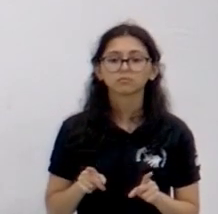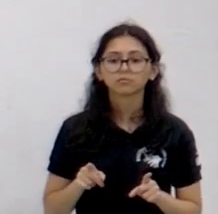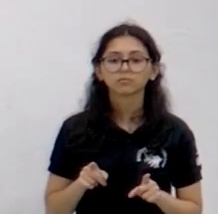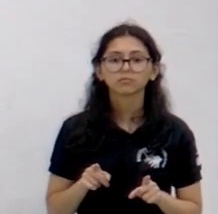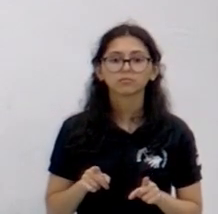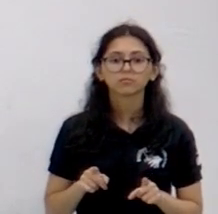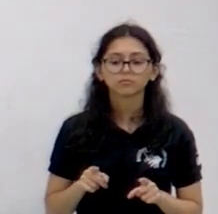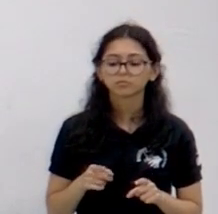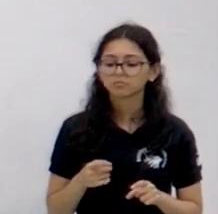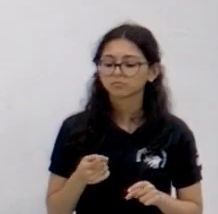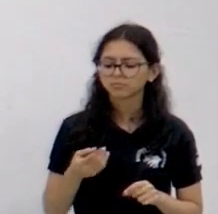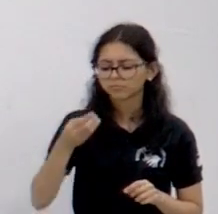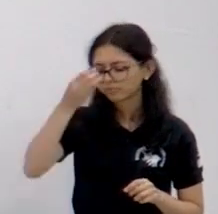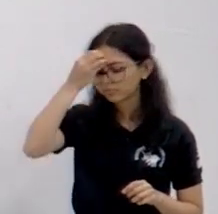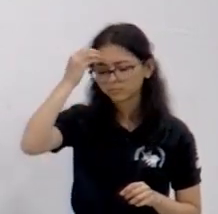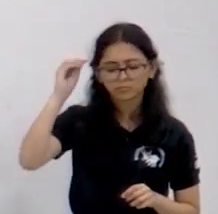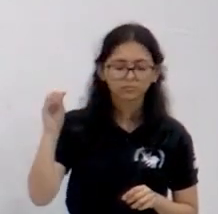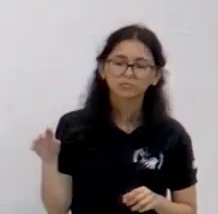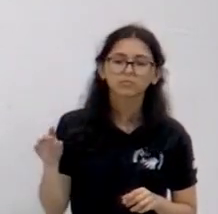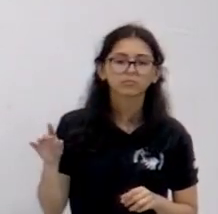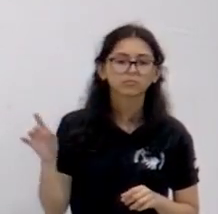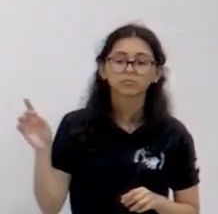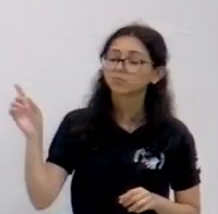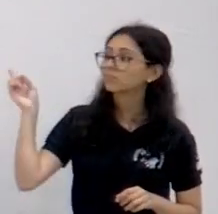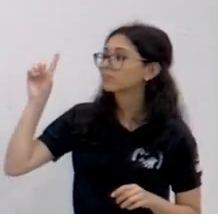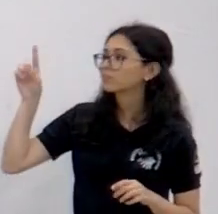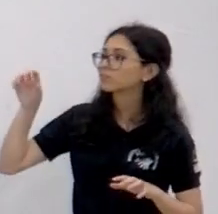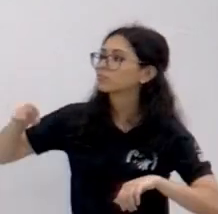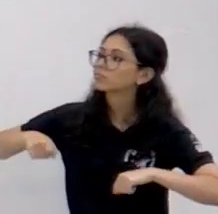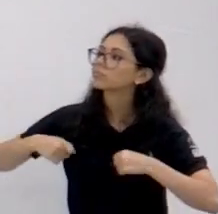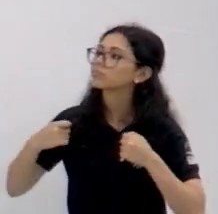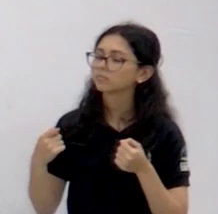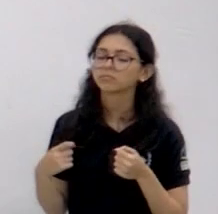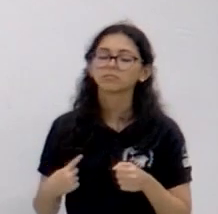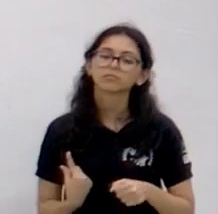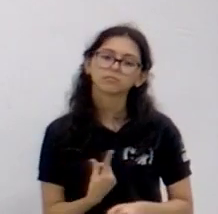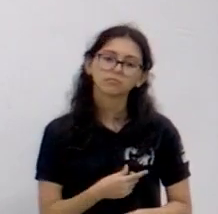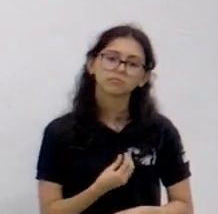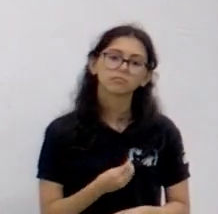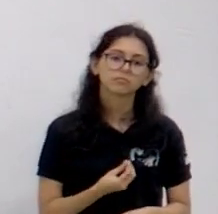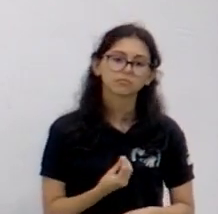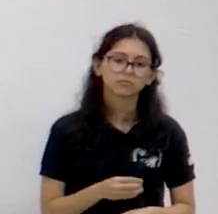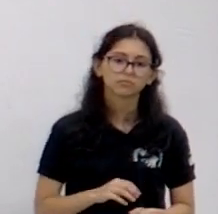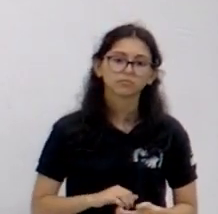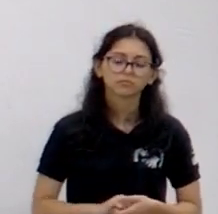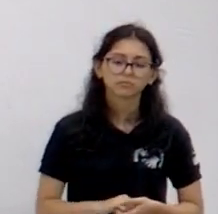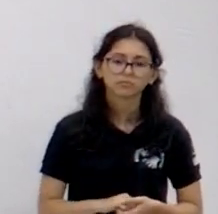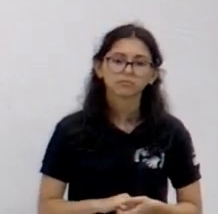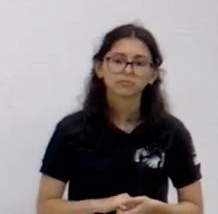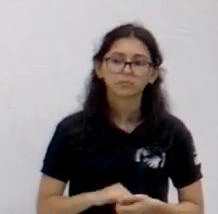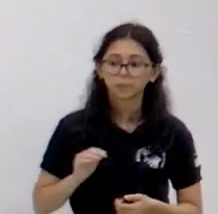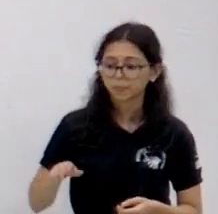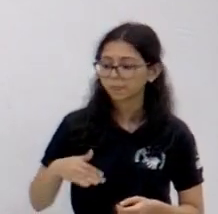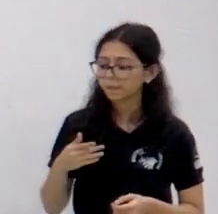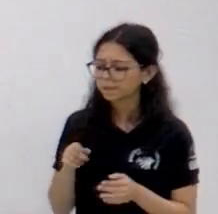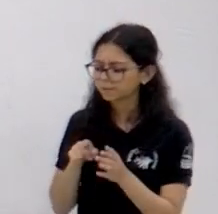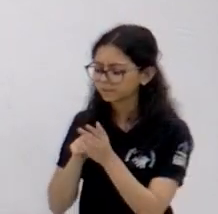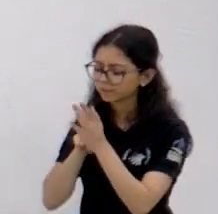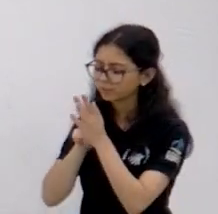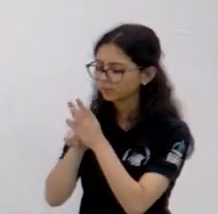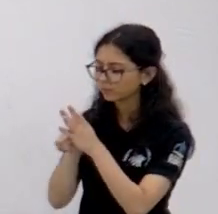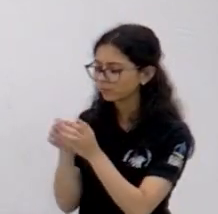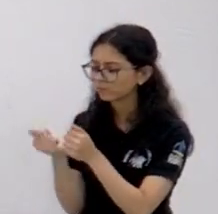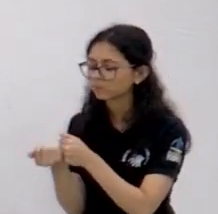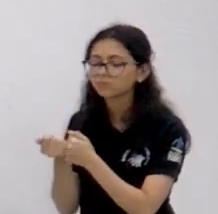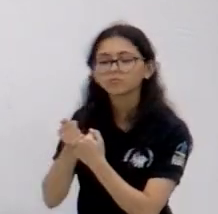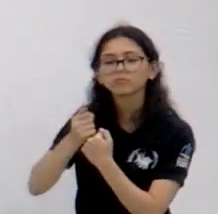que Deus possa agir através de nós. Quando o questionamento passa a ser dúvida, Deus começa a ser limitado na sua ação